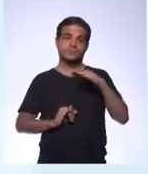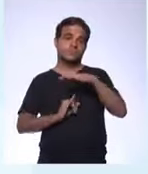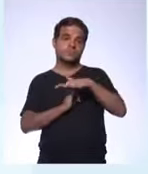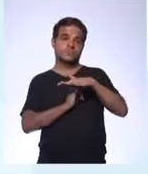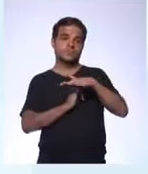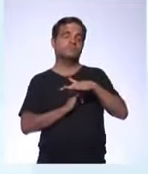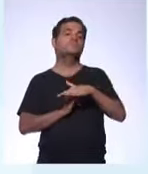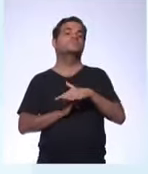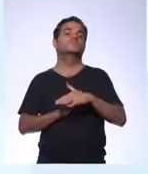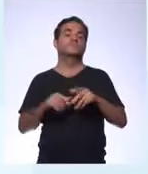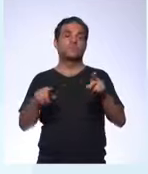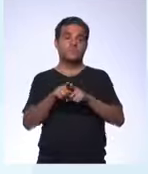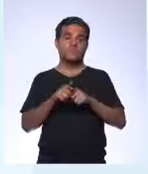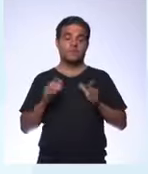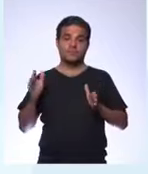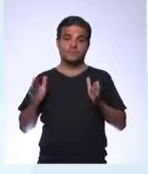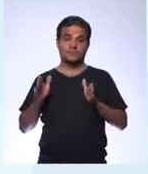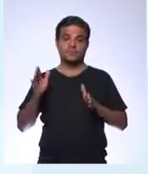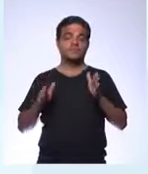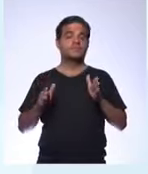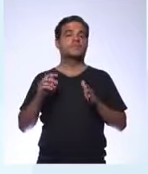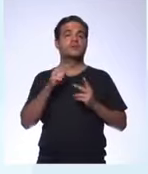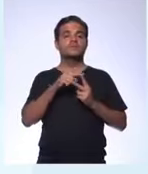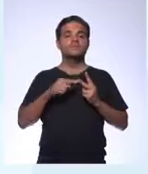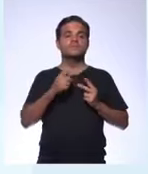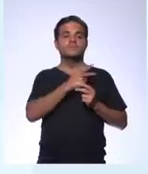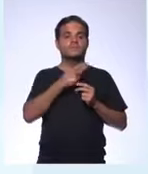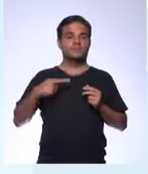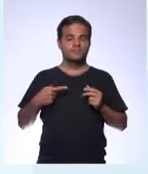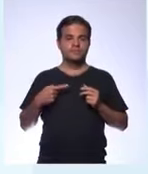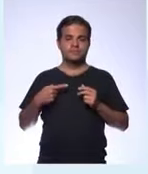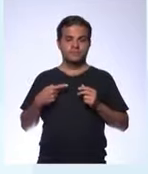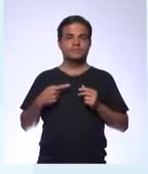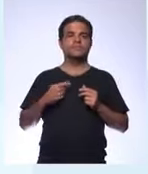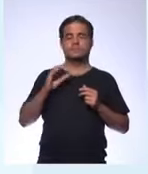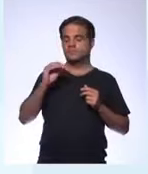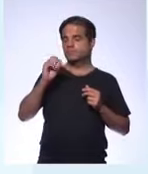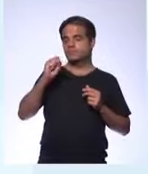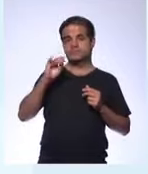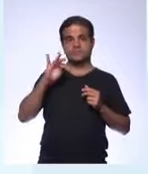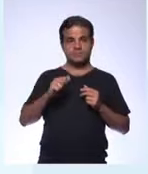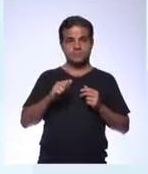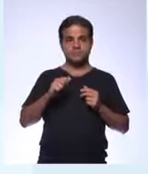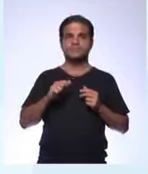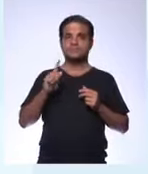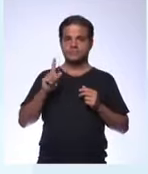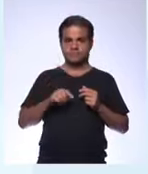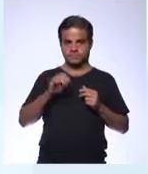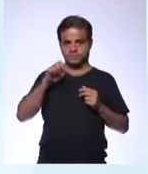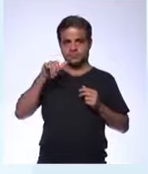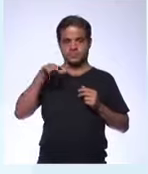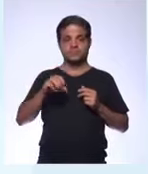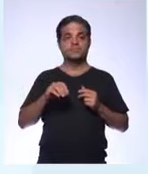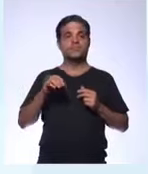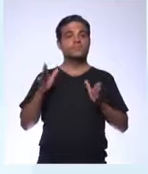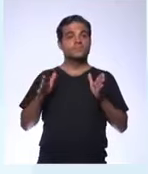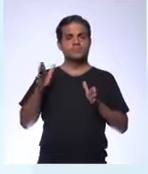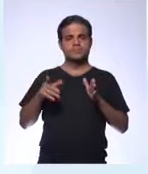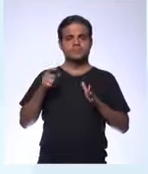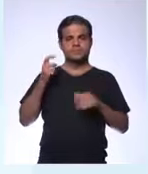institucionais, e esse período aí desses dois presidentes, Costa e Silva e Médici, são pontuados aí como a época da